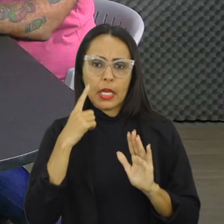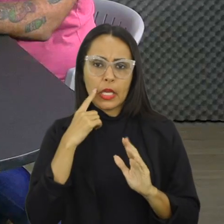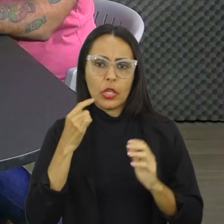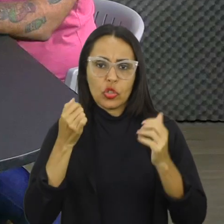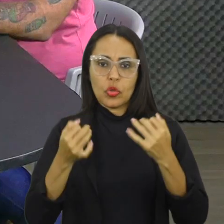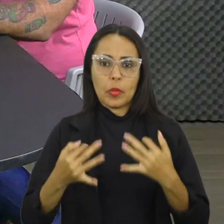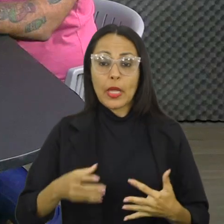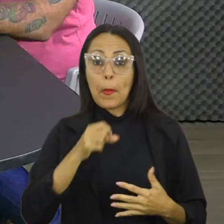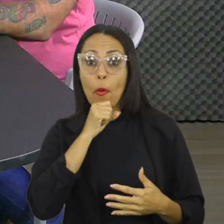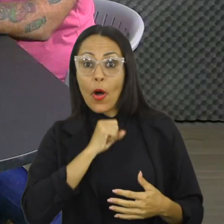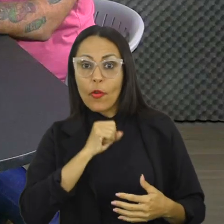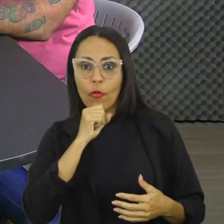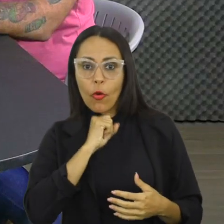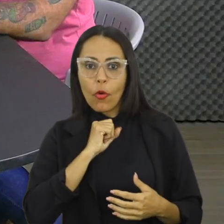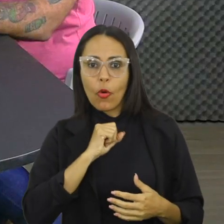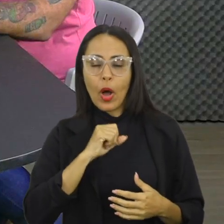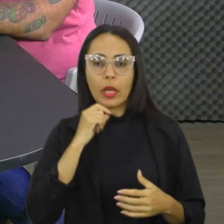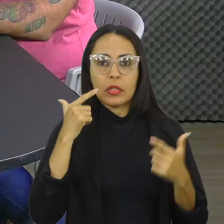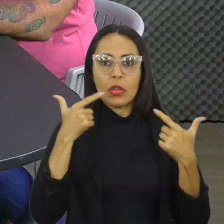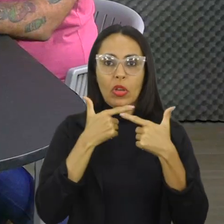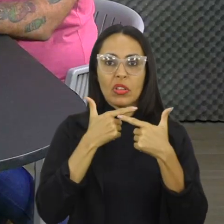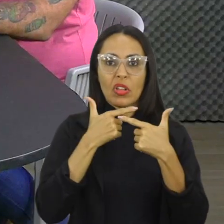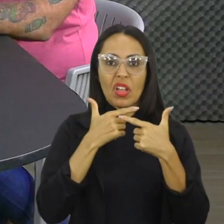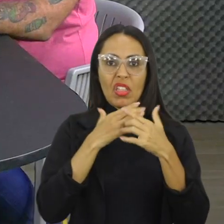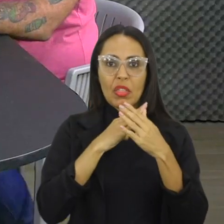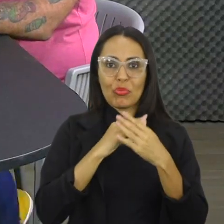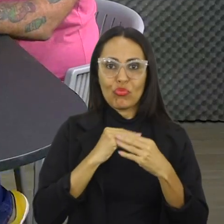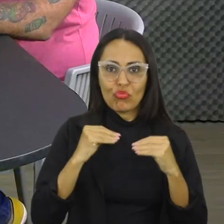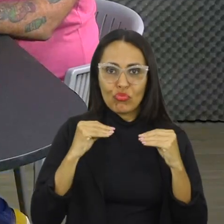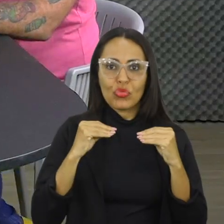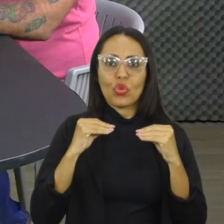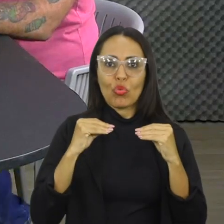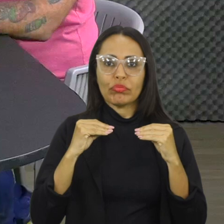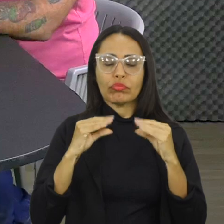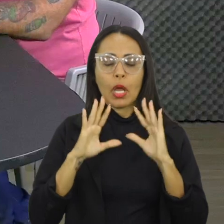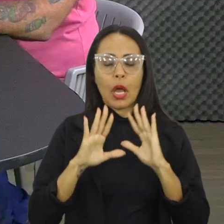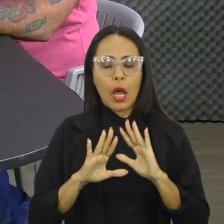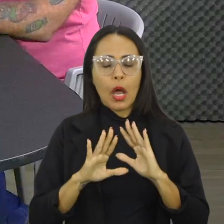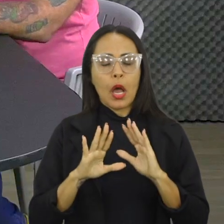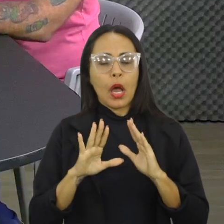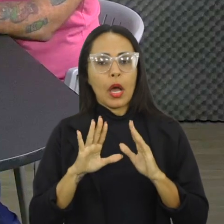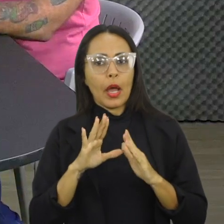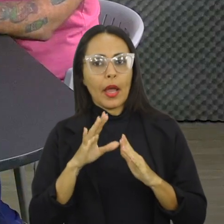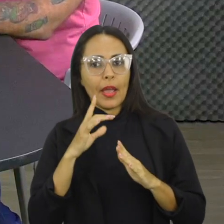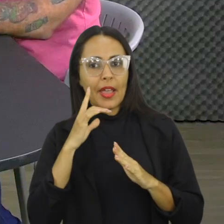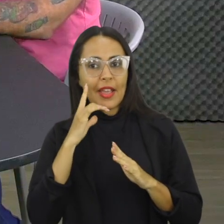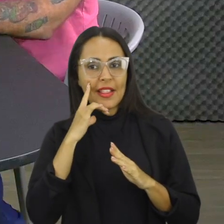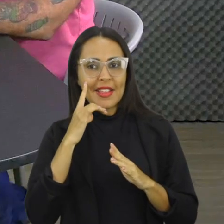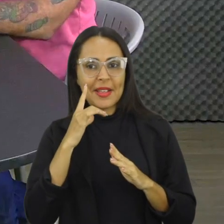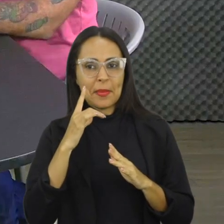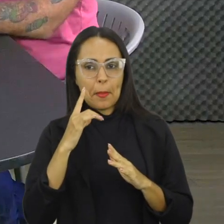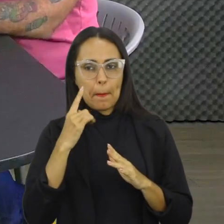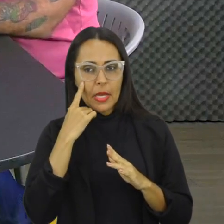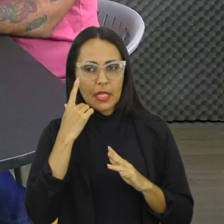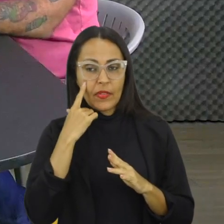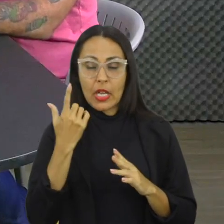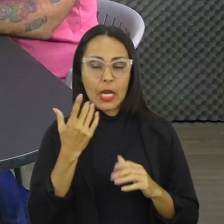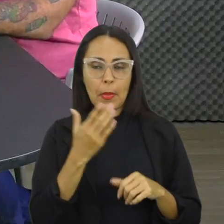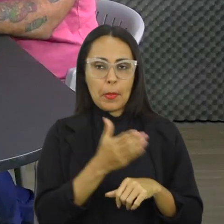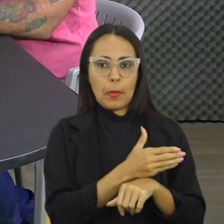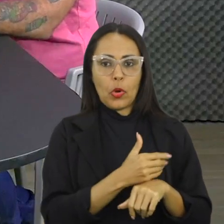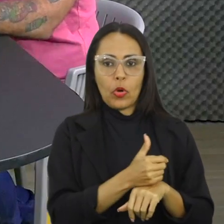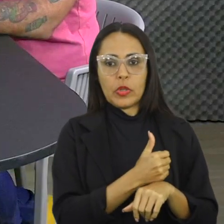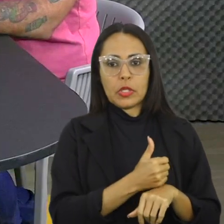meus avós, o sorriso murchou na hora, completamente. Apesar Mas por deles... que eles achavam que era uma